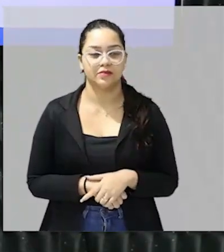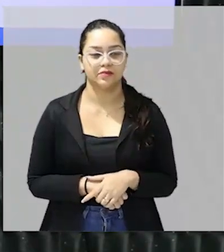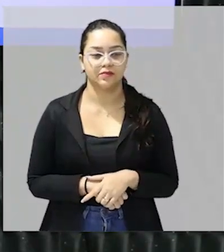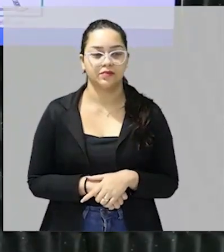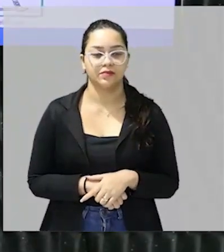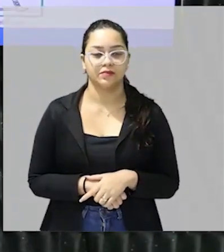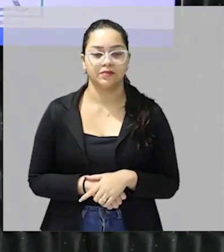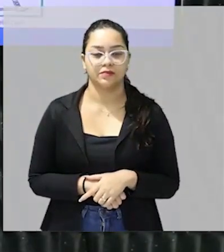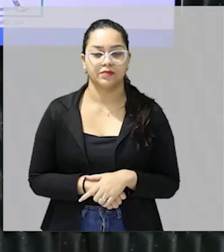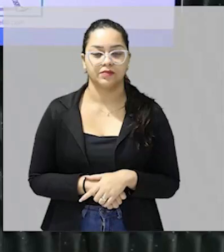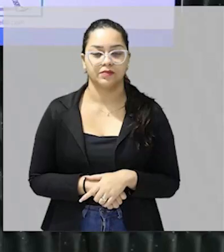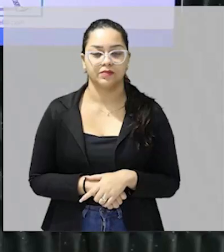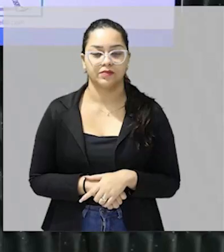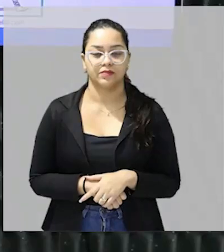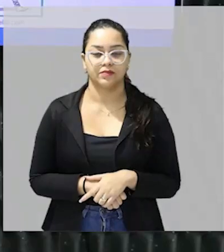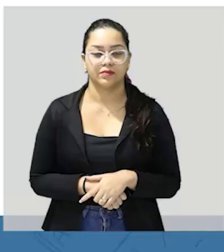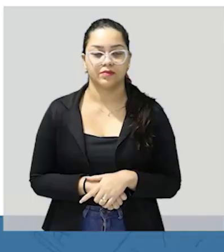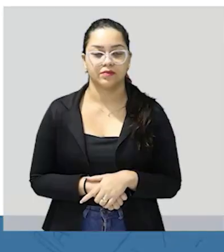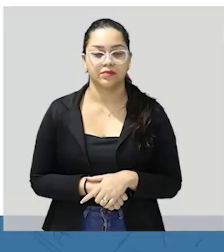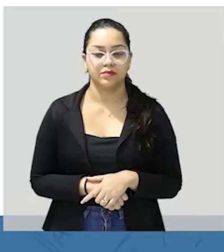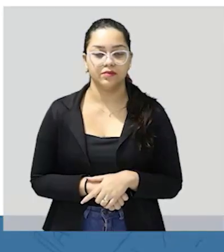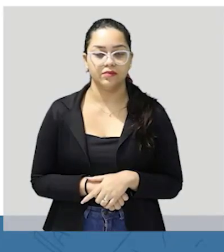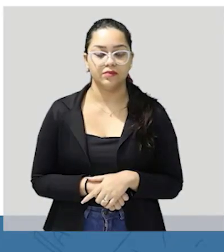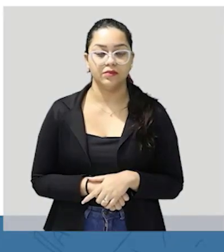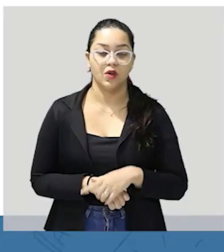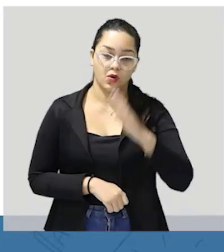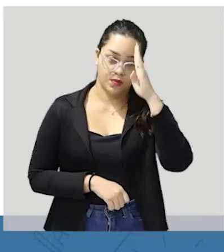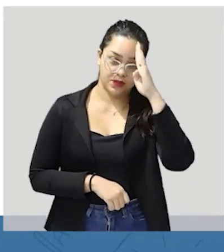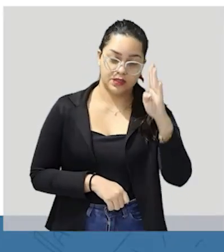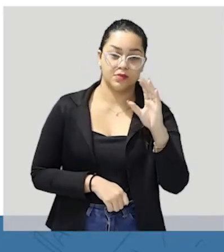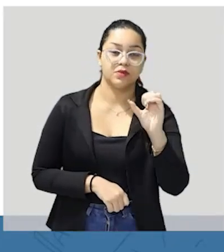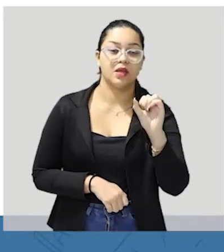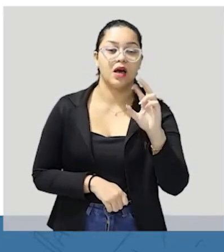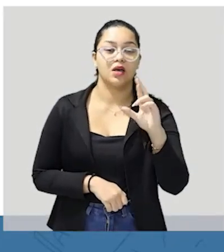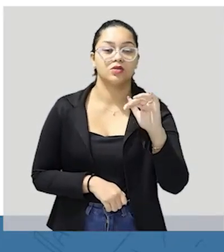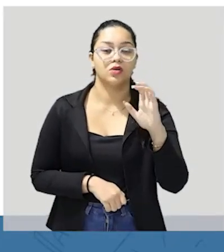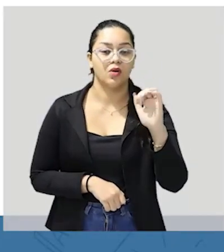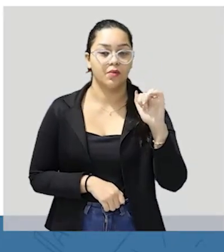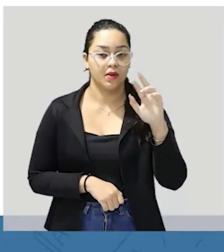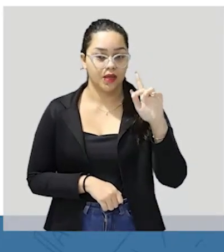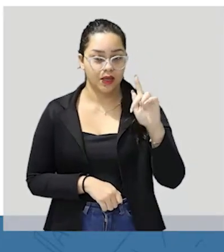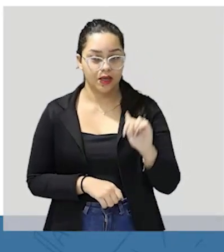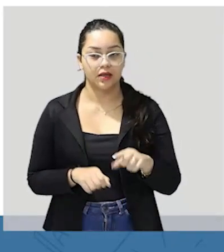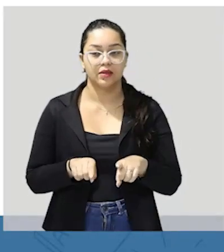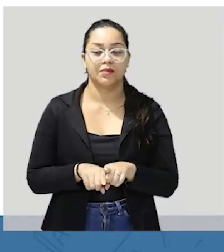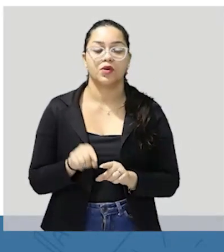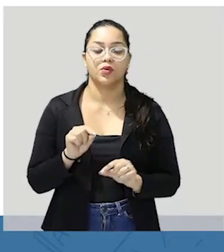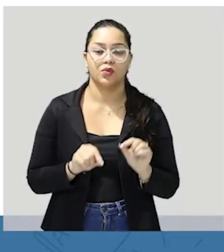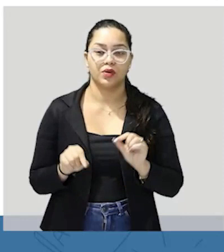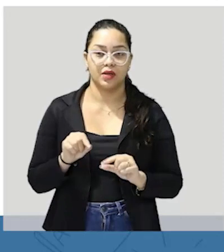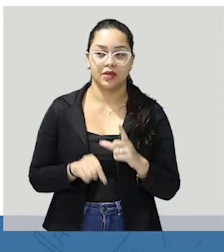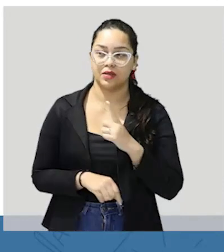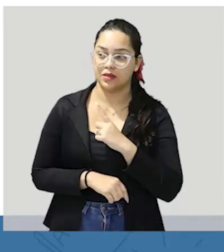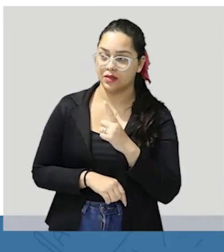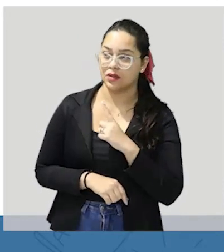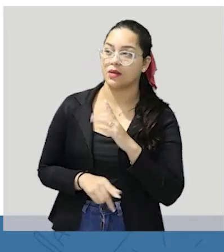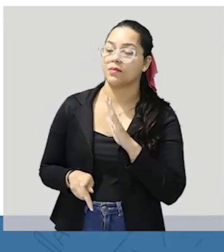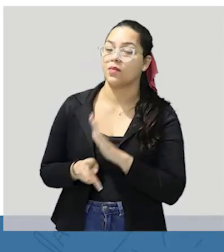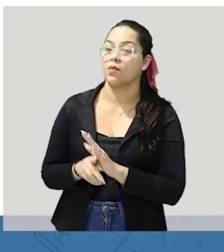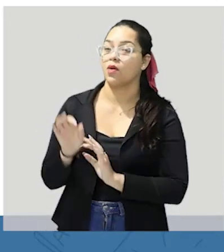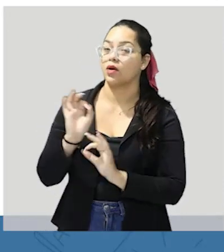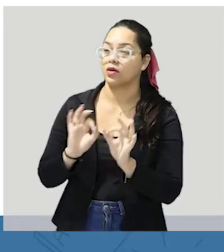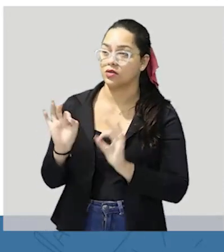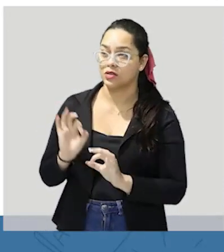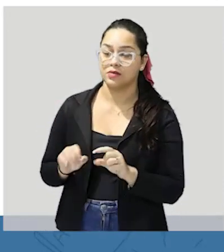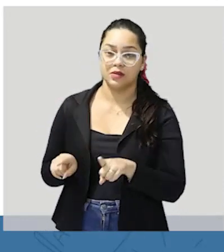Individualizadas. Vamos avançando. Princípio da sobrecarga. Esse princípio consiste em sobrecarregar o organismo